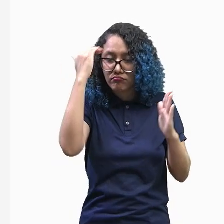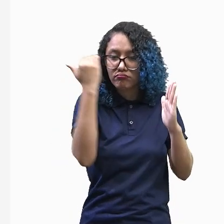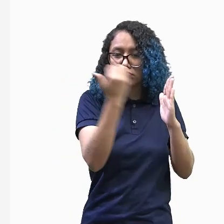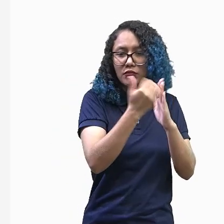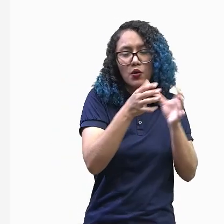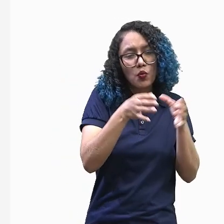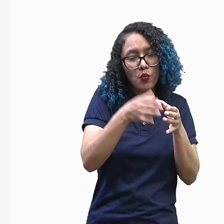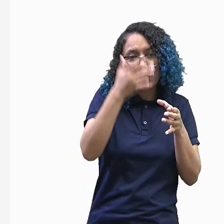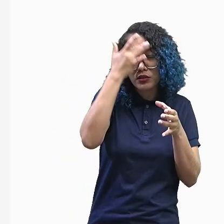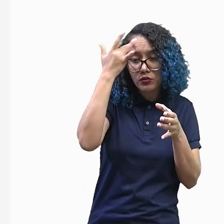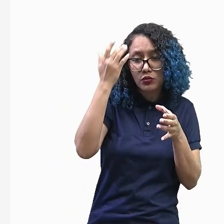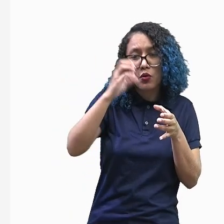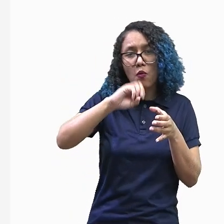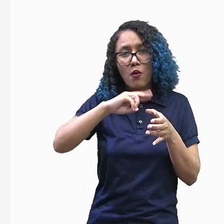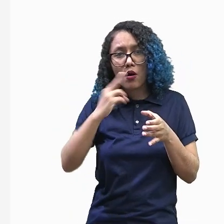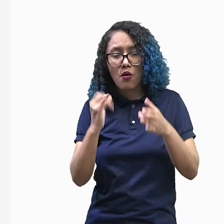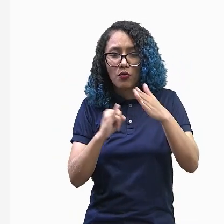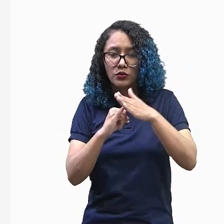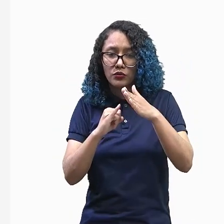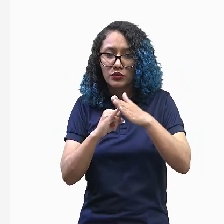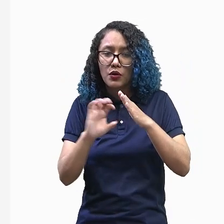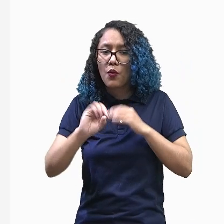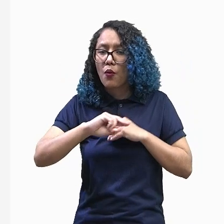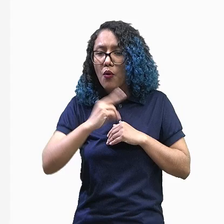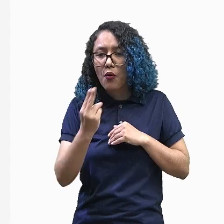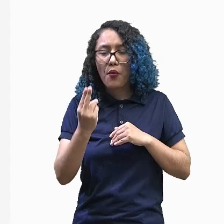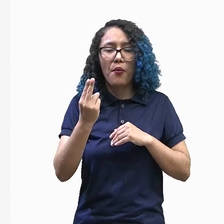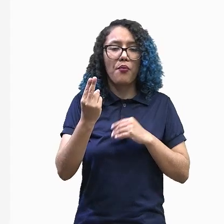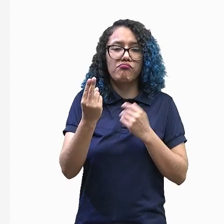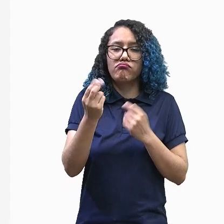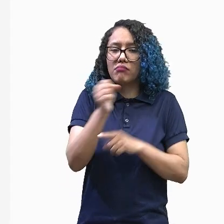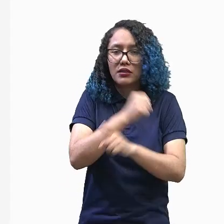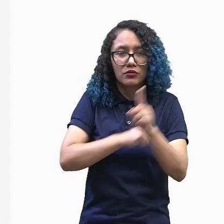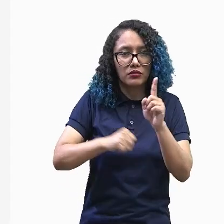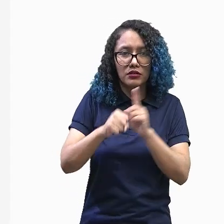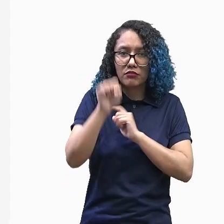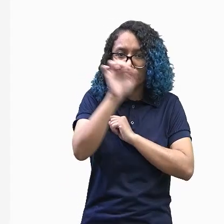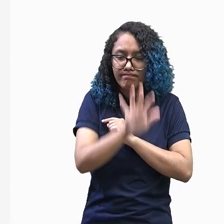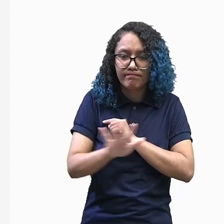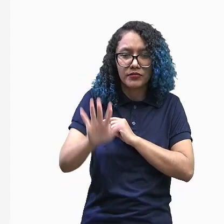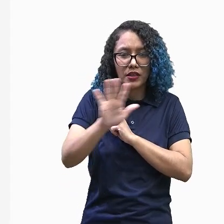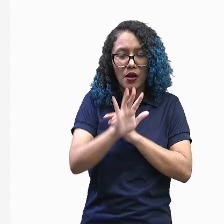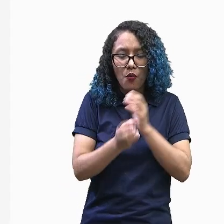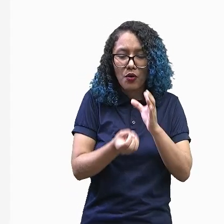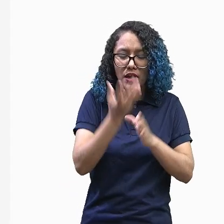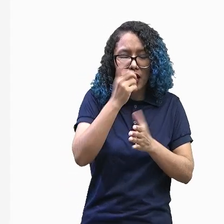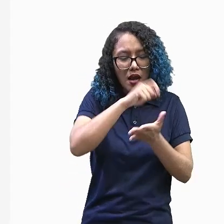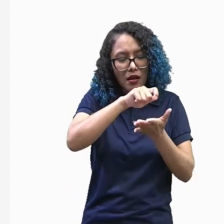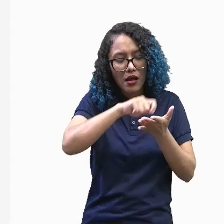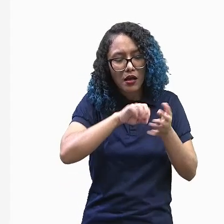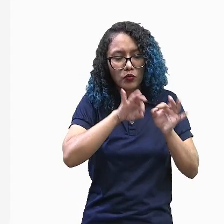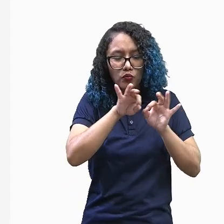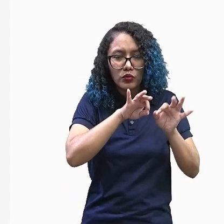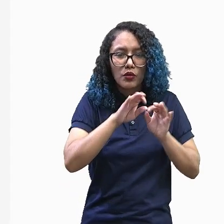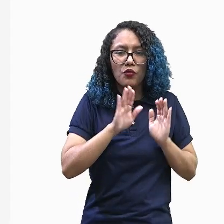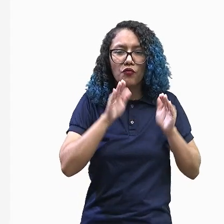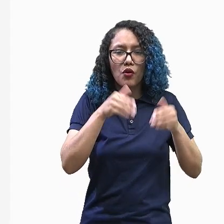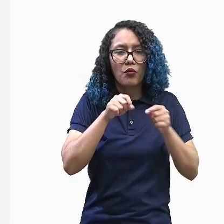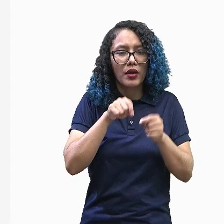instituições ou pela sociedade em geral. Eles são criados para regular comportamentos,